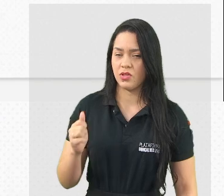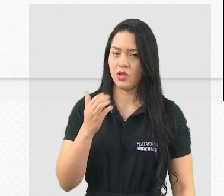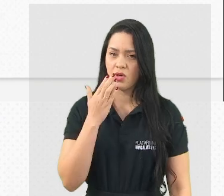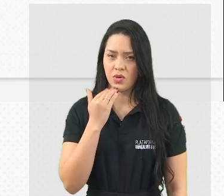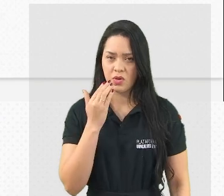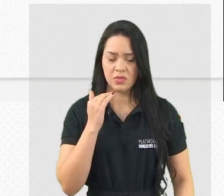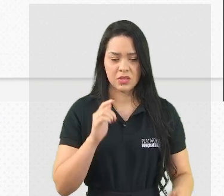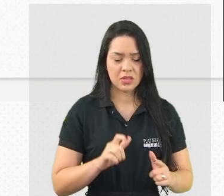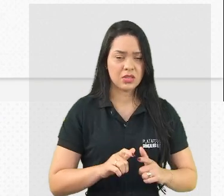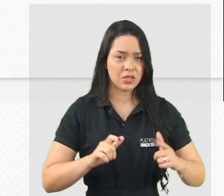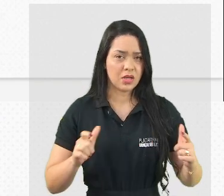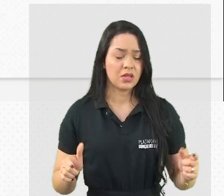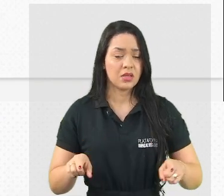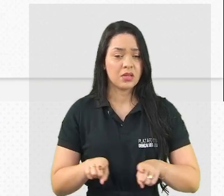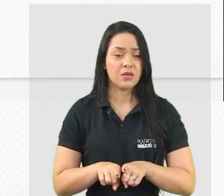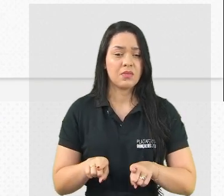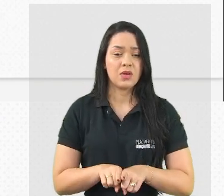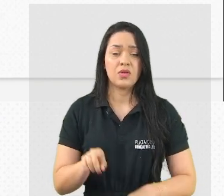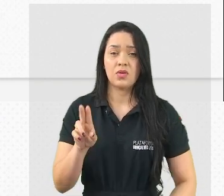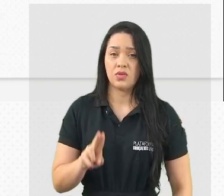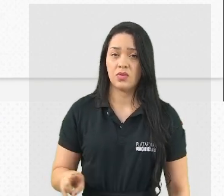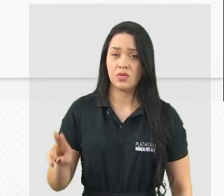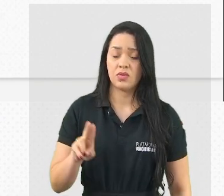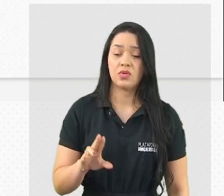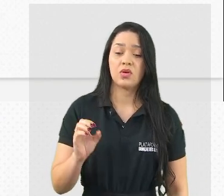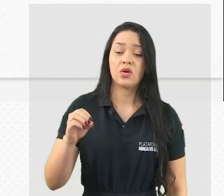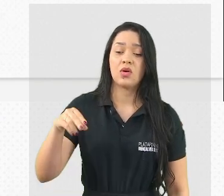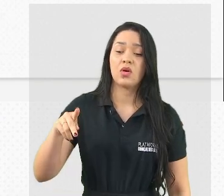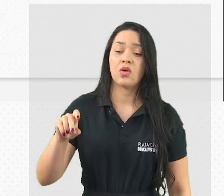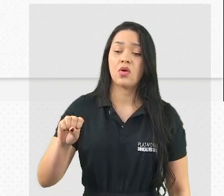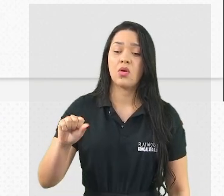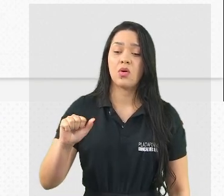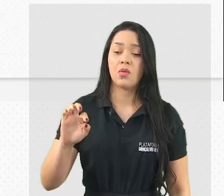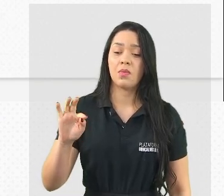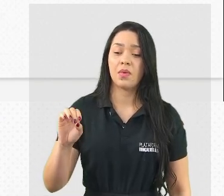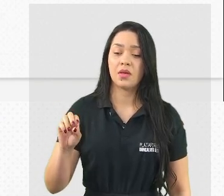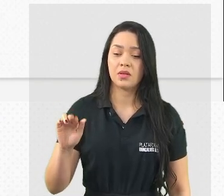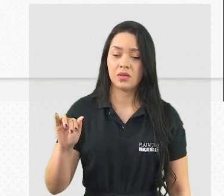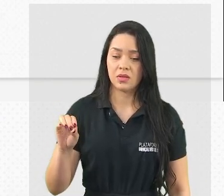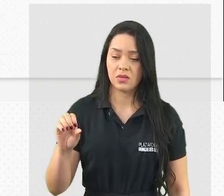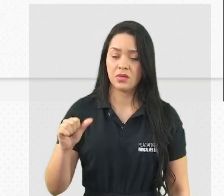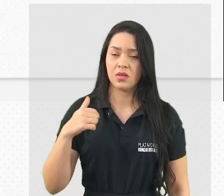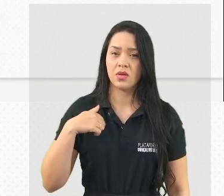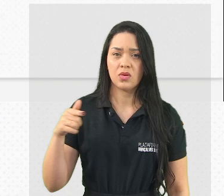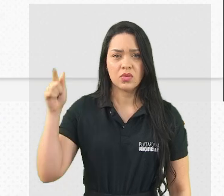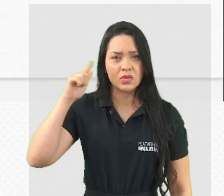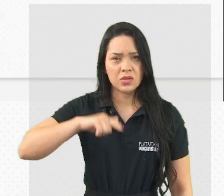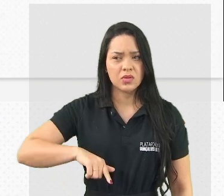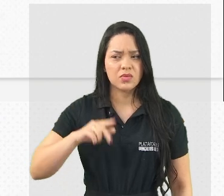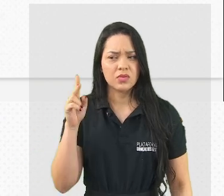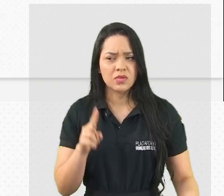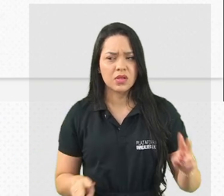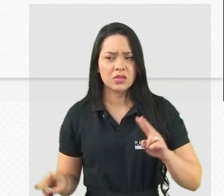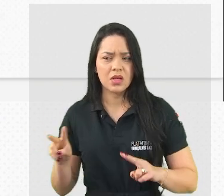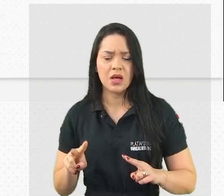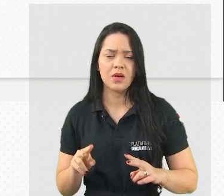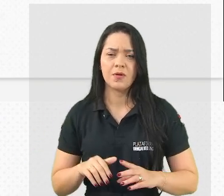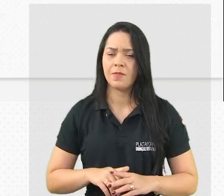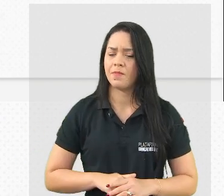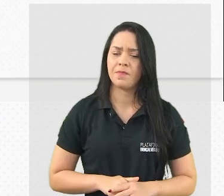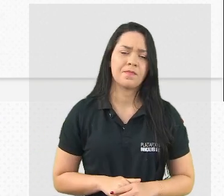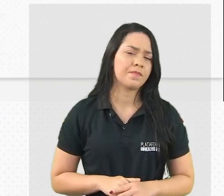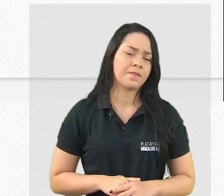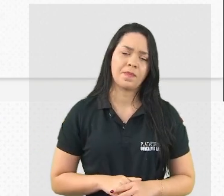forma exagerada e utiliza de métodos compensatórios. Eu consigo visualizar quando a pessoa é bulímica? Não consigo visualizar quando a